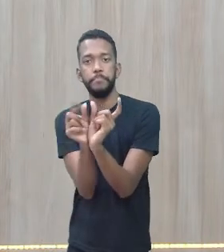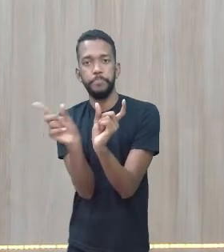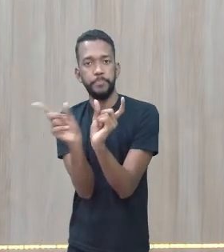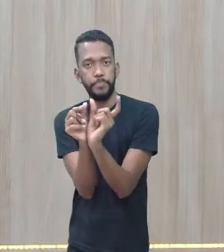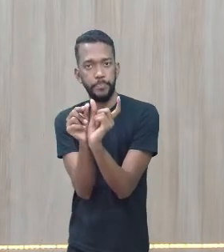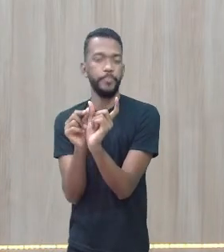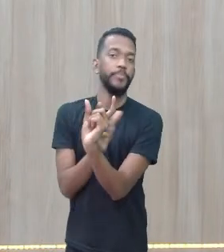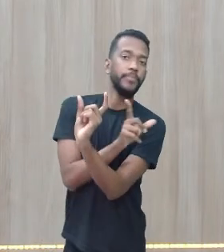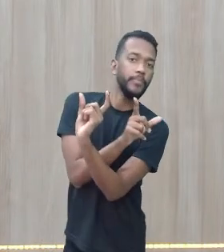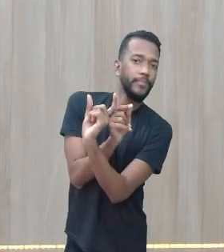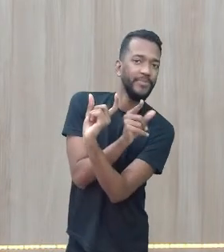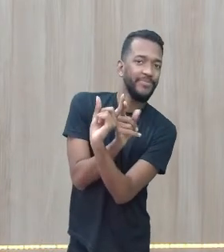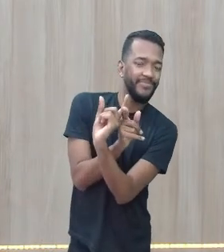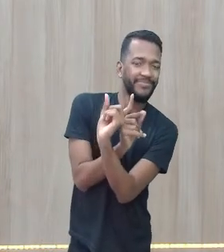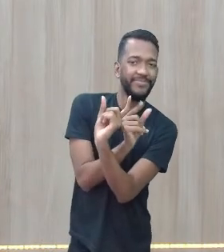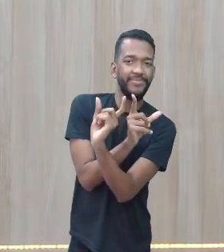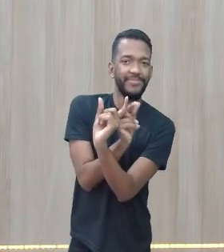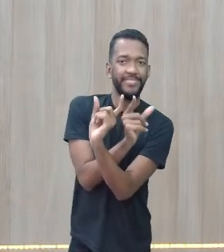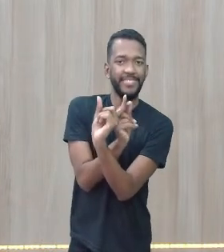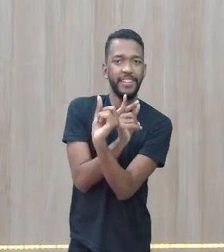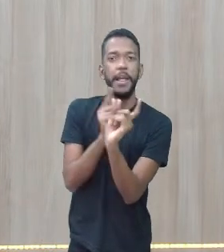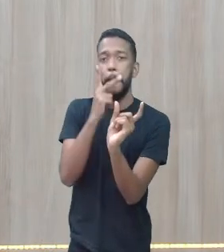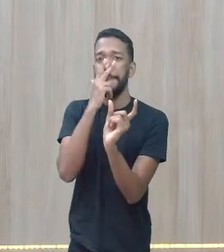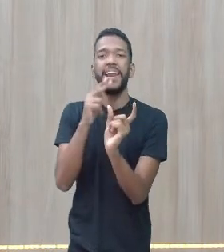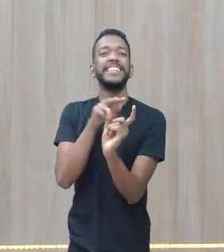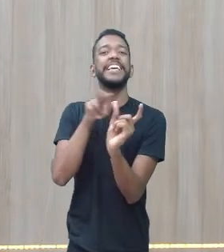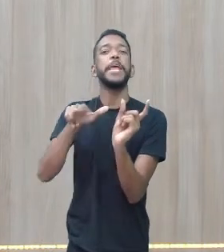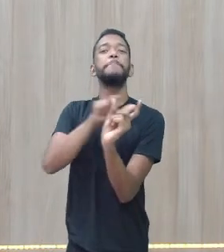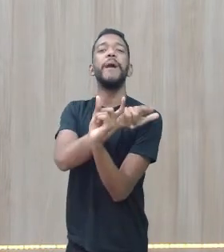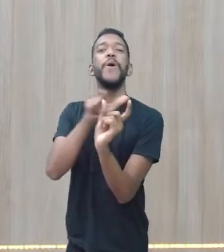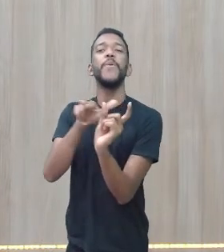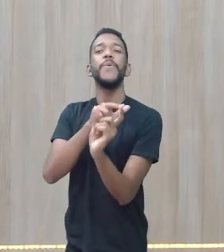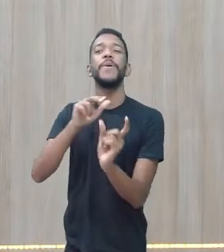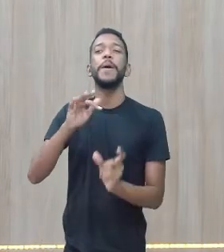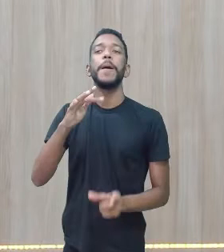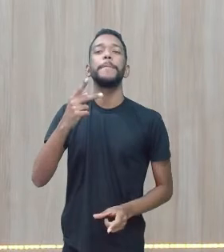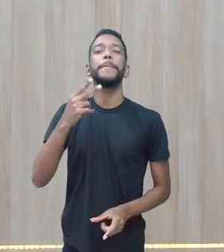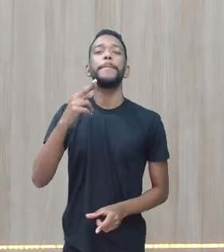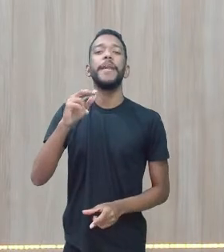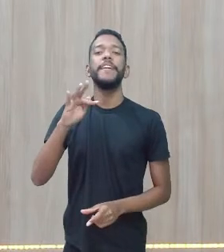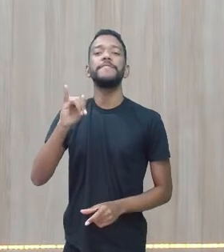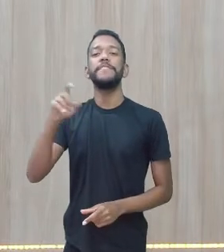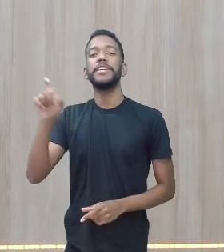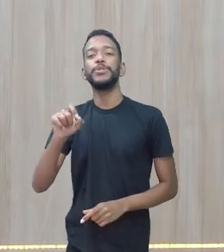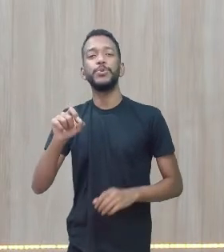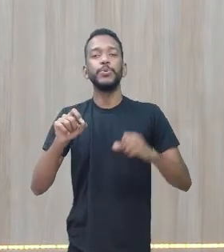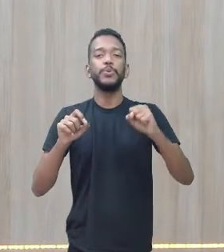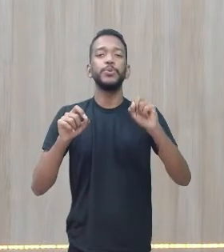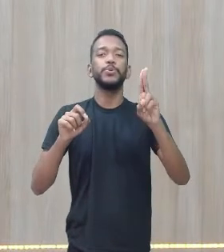e sufixo. Não é? São dois irmãos que estão antes e depois do radical.